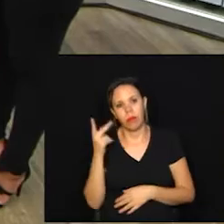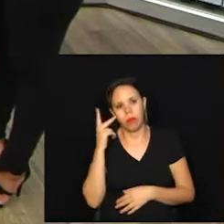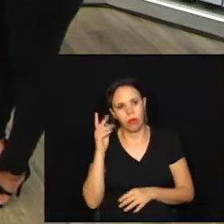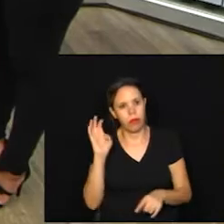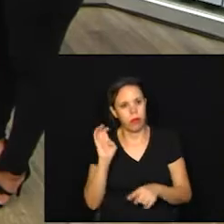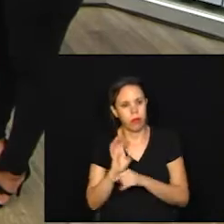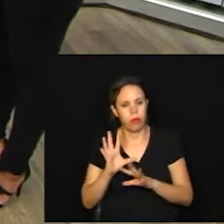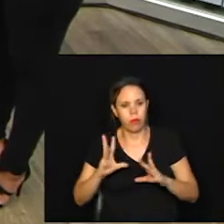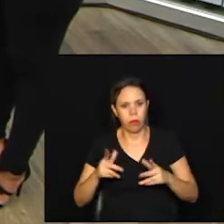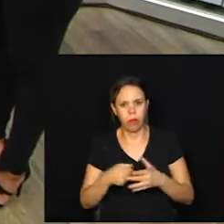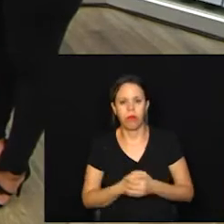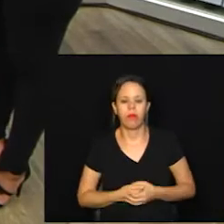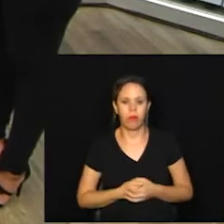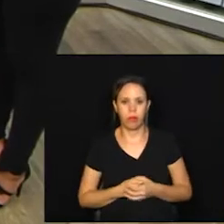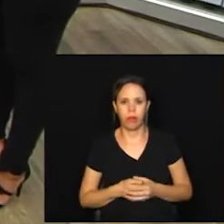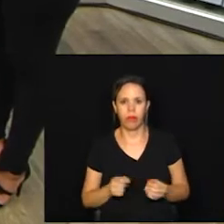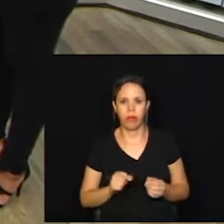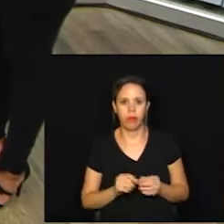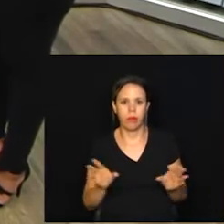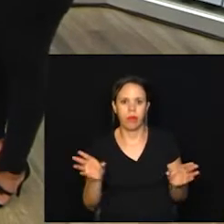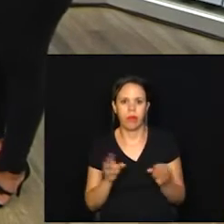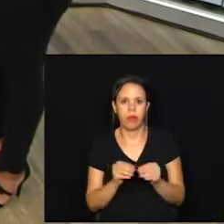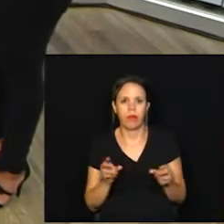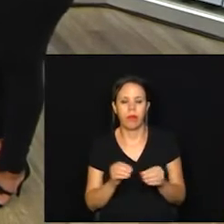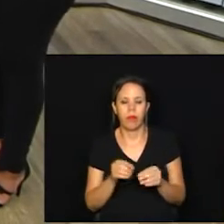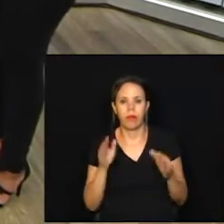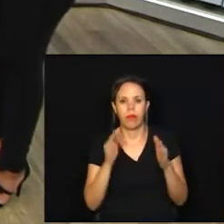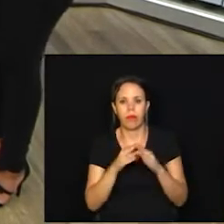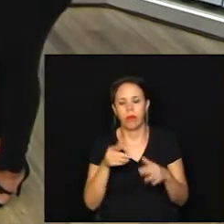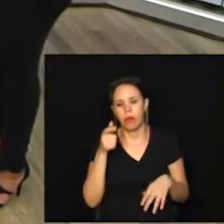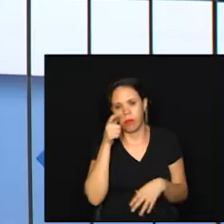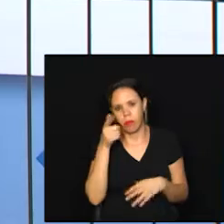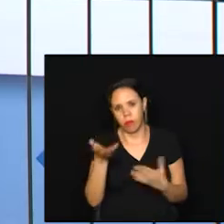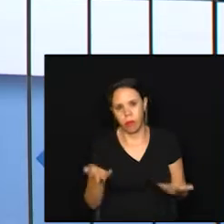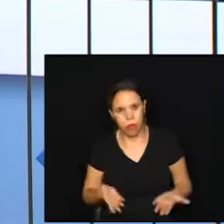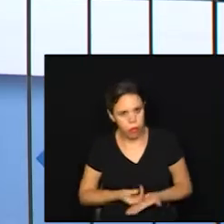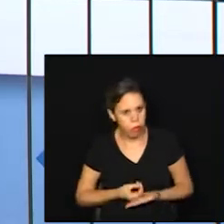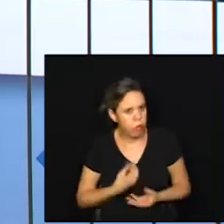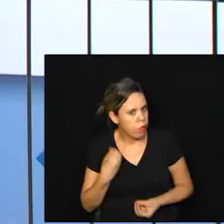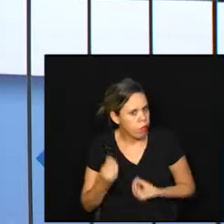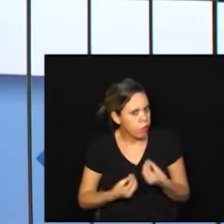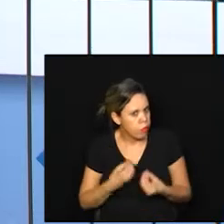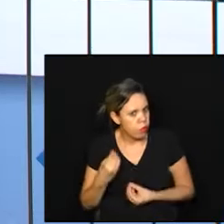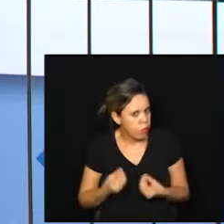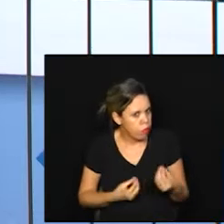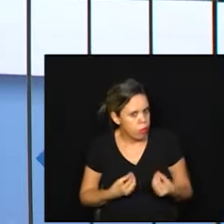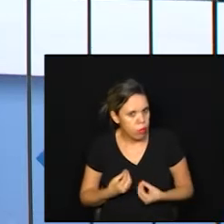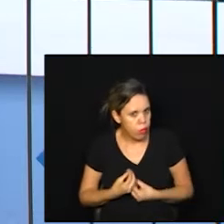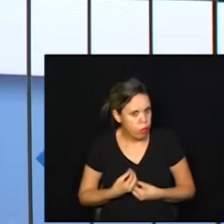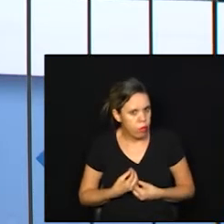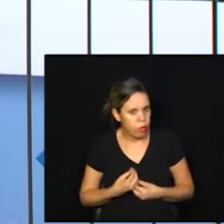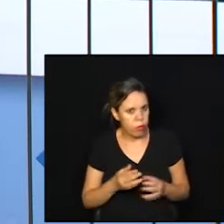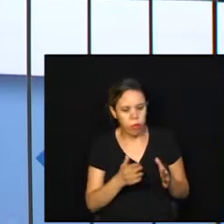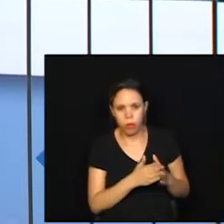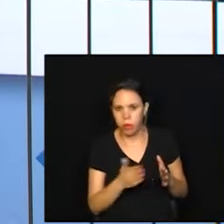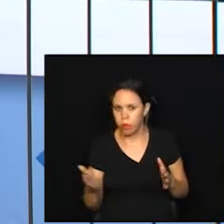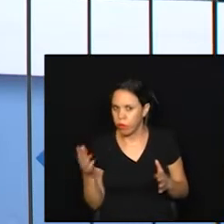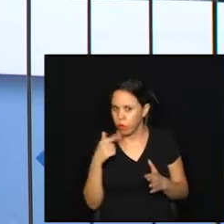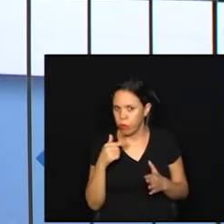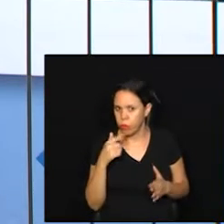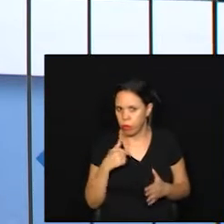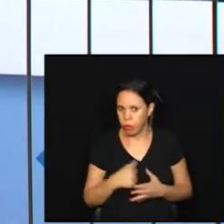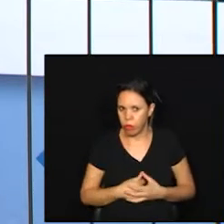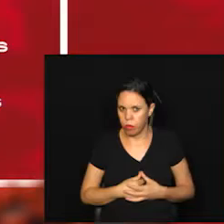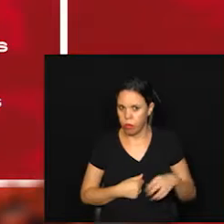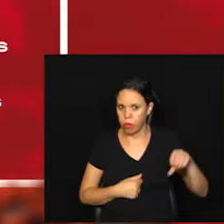Todo o estado. Exatamente. Então a gente vai fazer um resumo para você que está em casa ver como fica, então, a fase vermelha